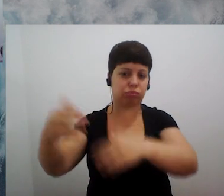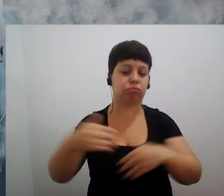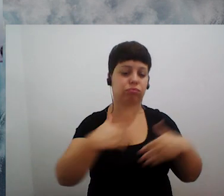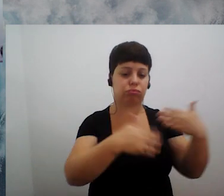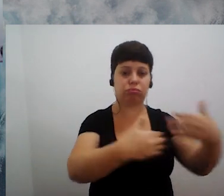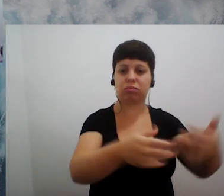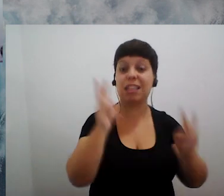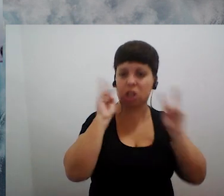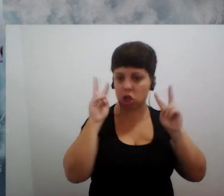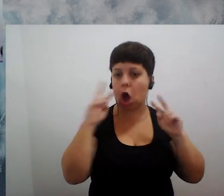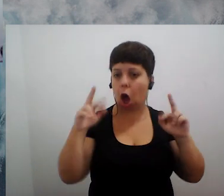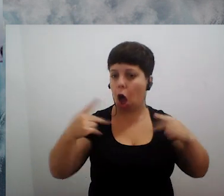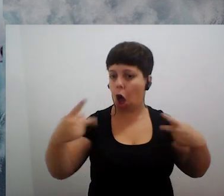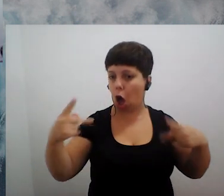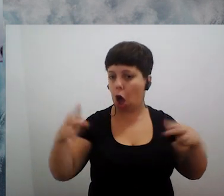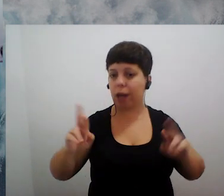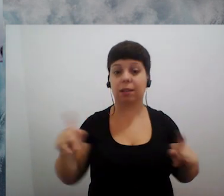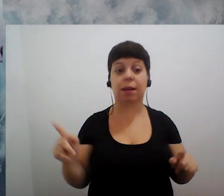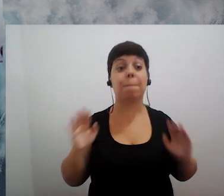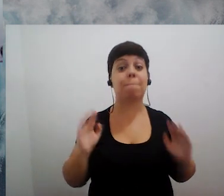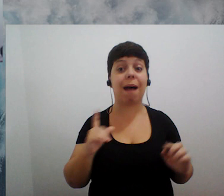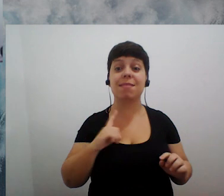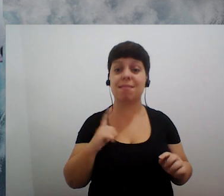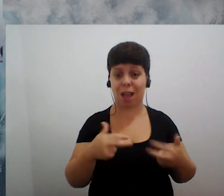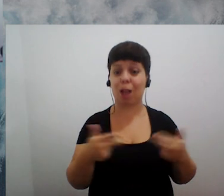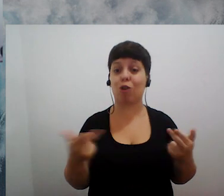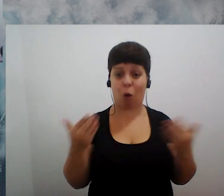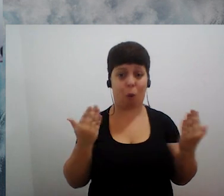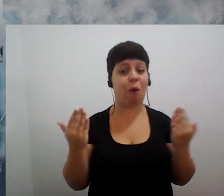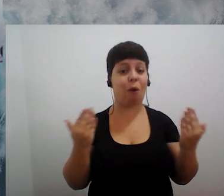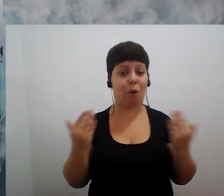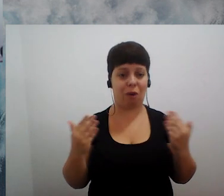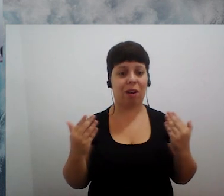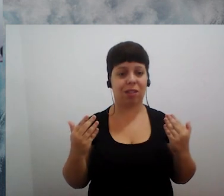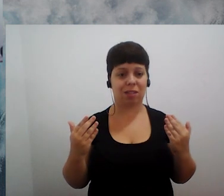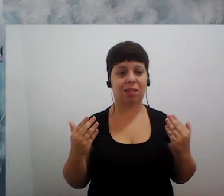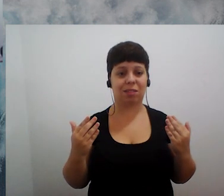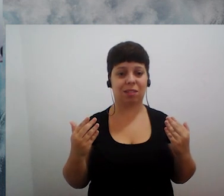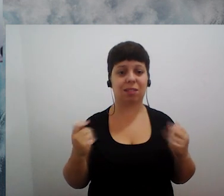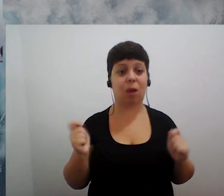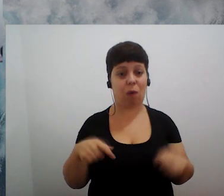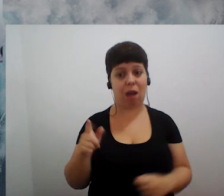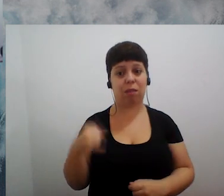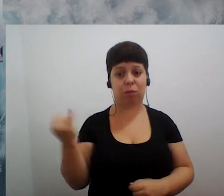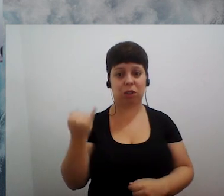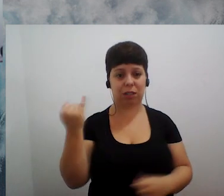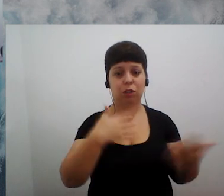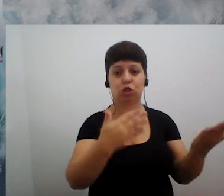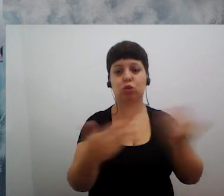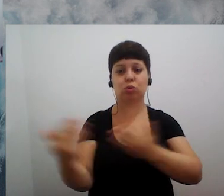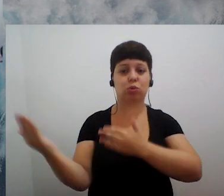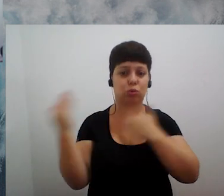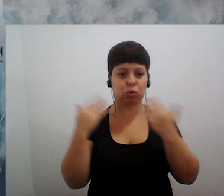diferentes, as histórias e as trajetórias são diferentes, mas muitas realidades se sobrepõem e se intercruzam. Então eu acho